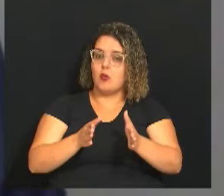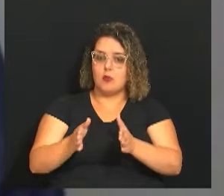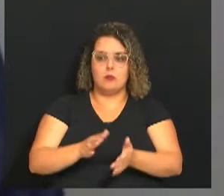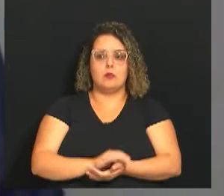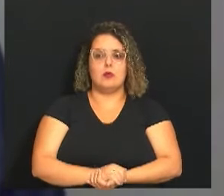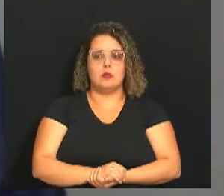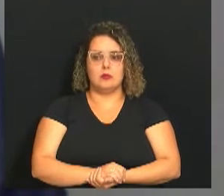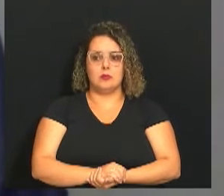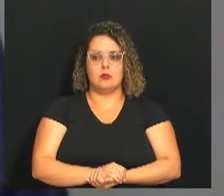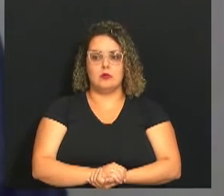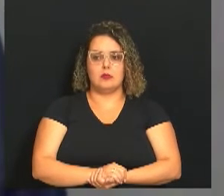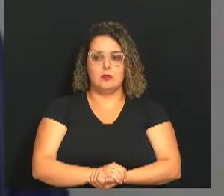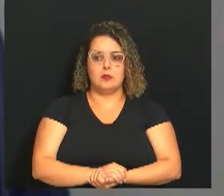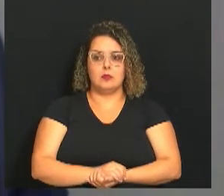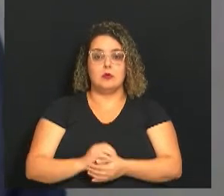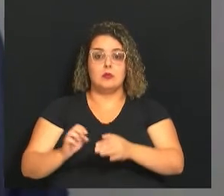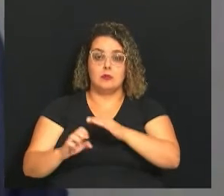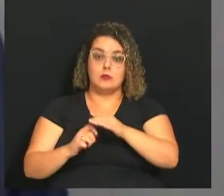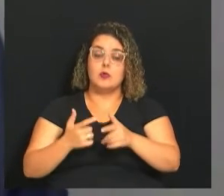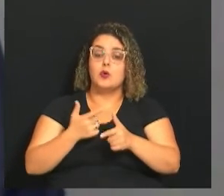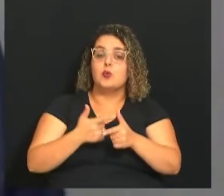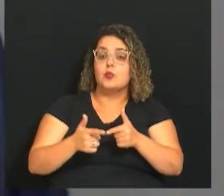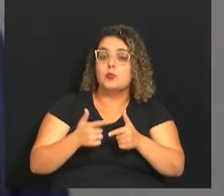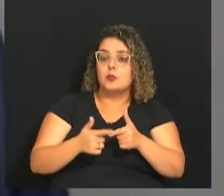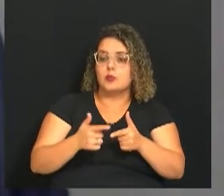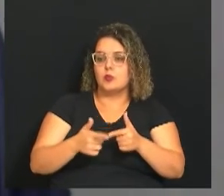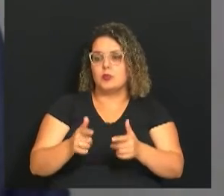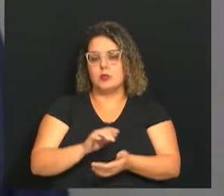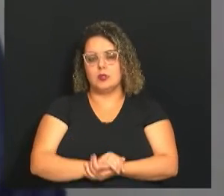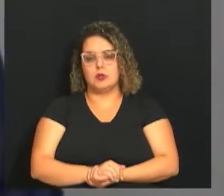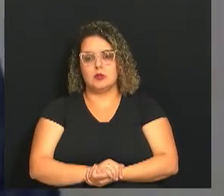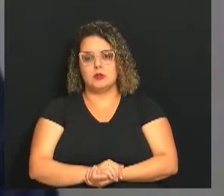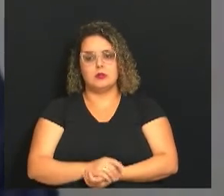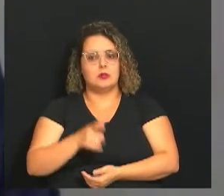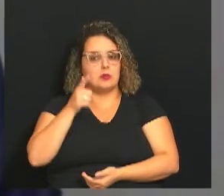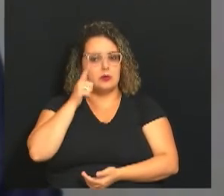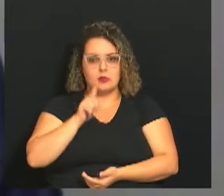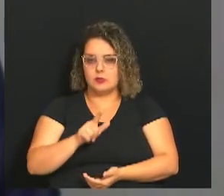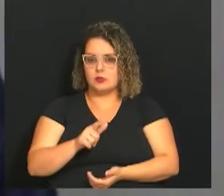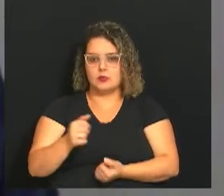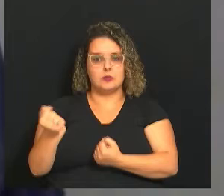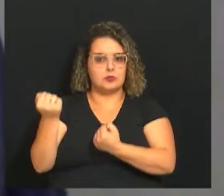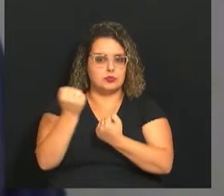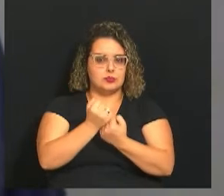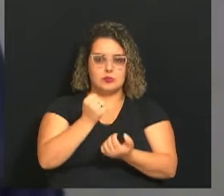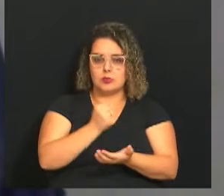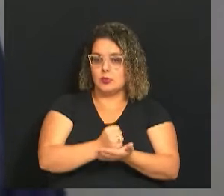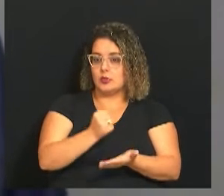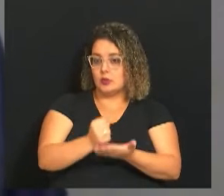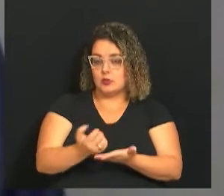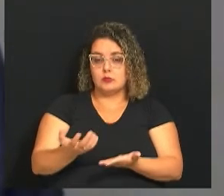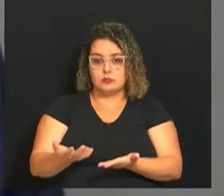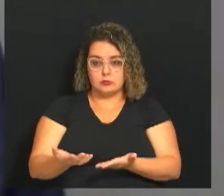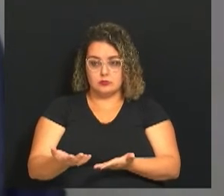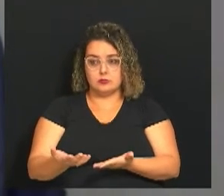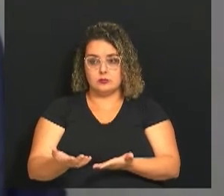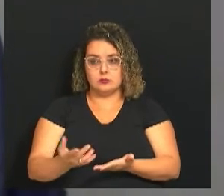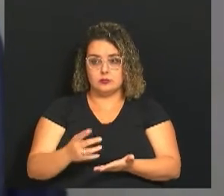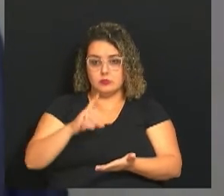cria alguns problemas ela não conseguir contratar um substituto para esse funcionário em caráter